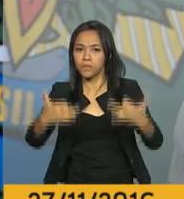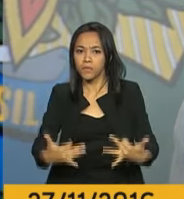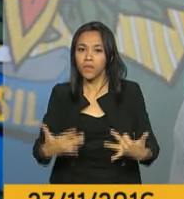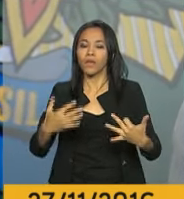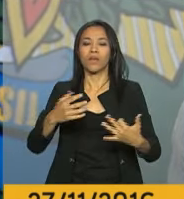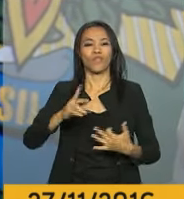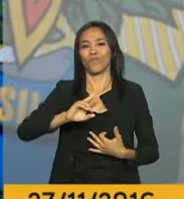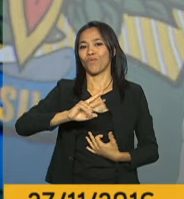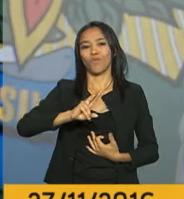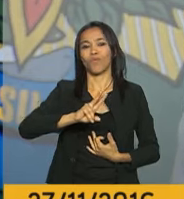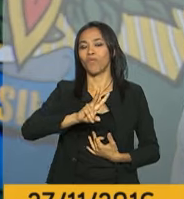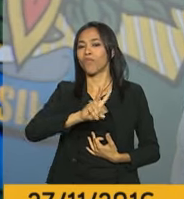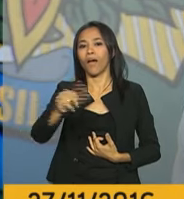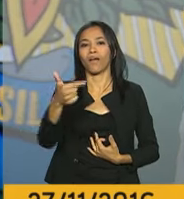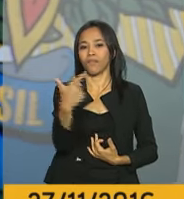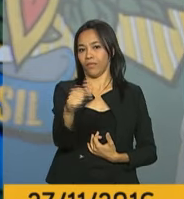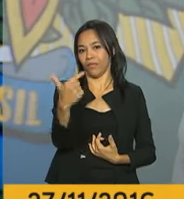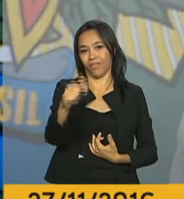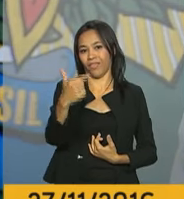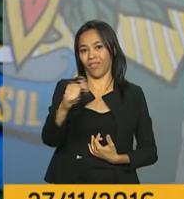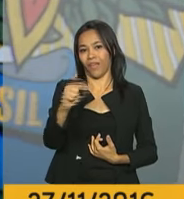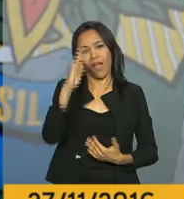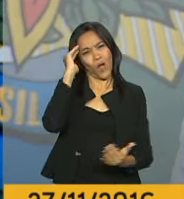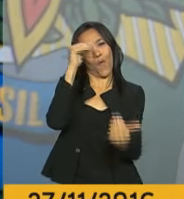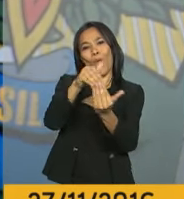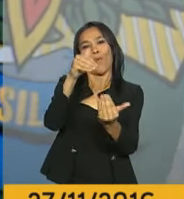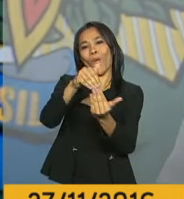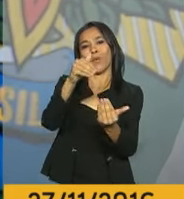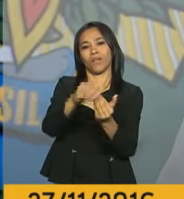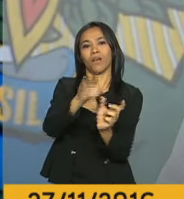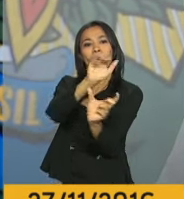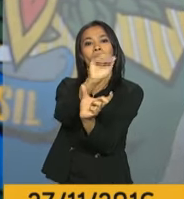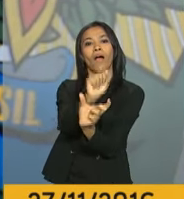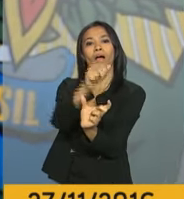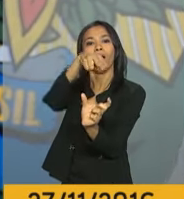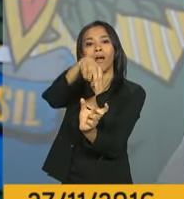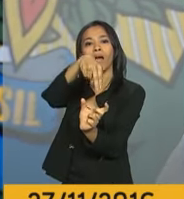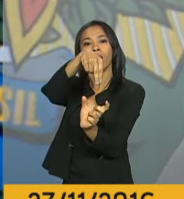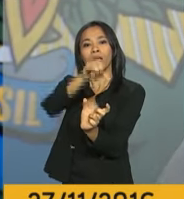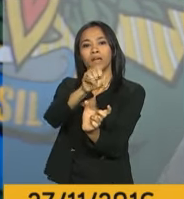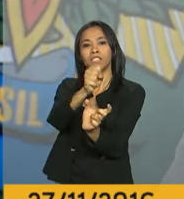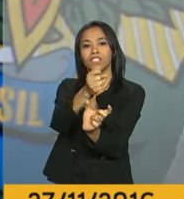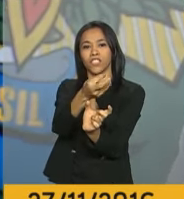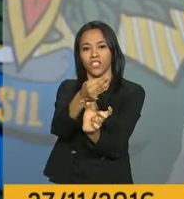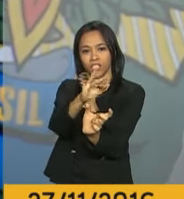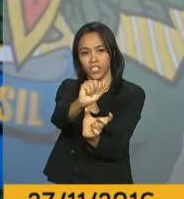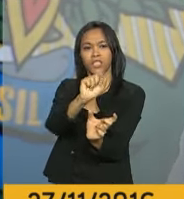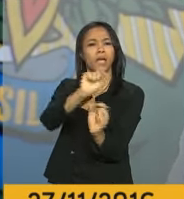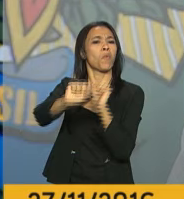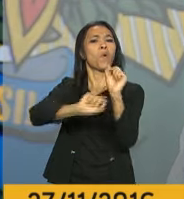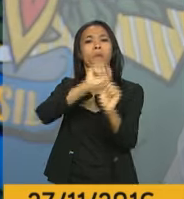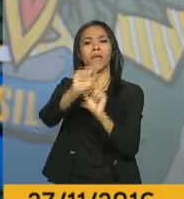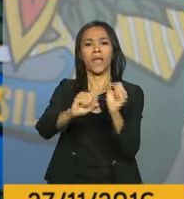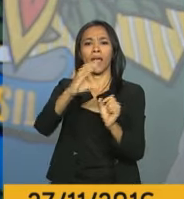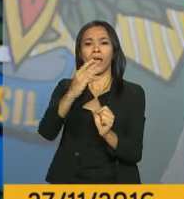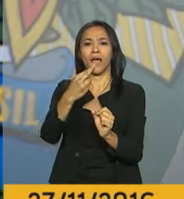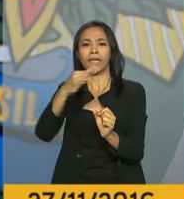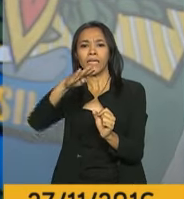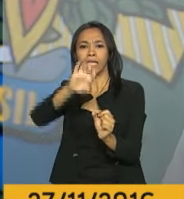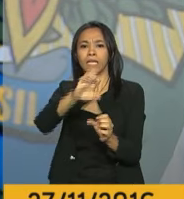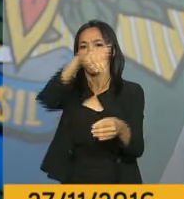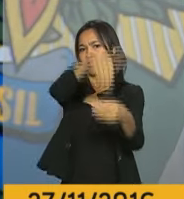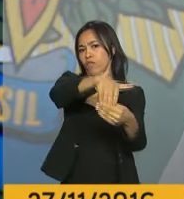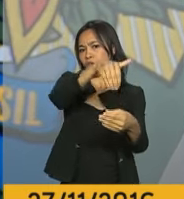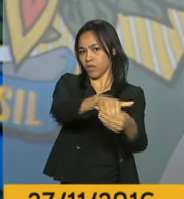haverá apreciação de anistia a crime eleitoral, a Caixa 2 ou a qualquer crime